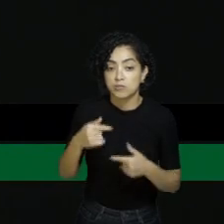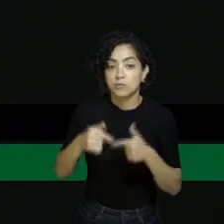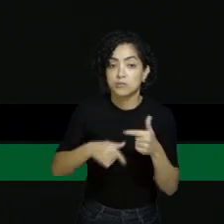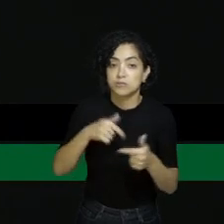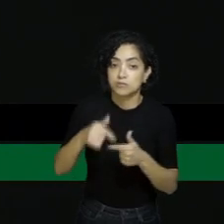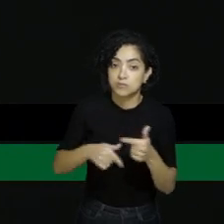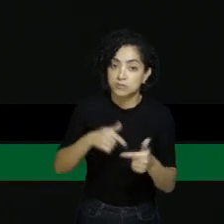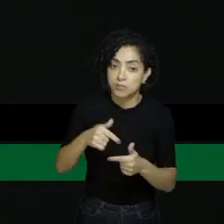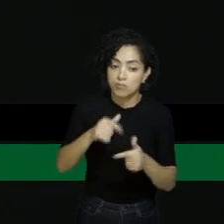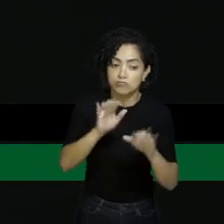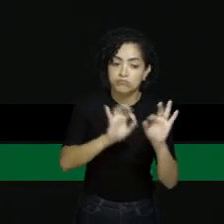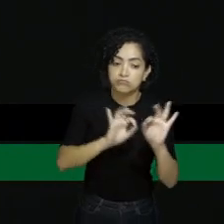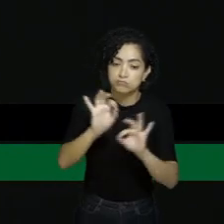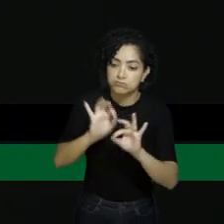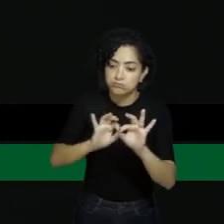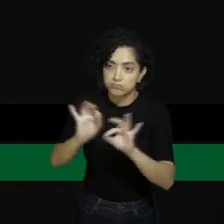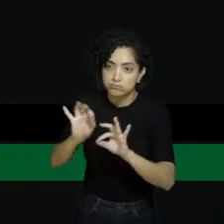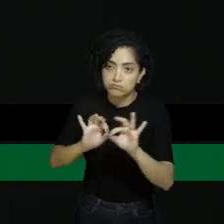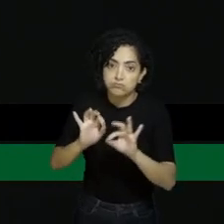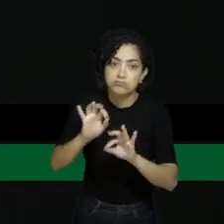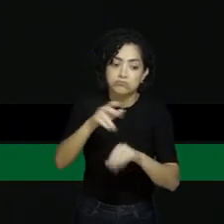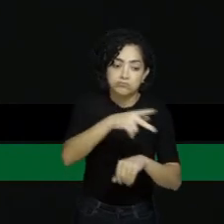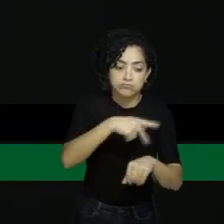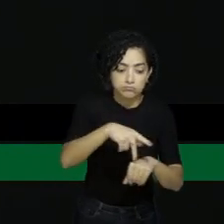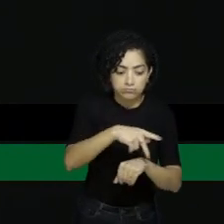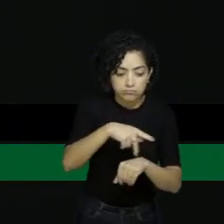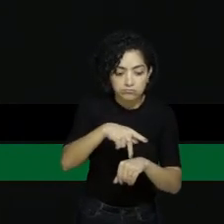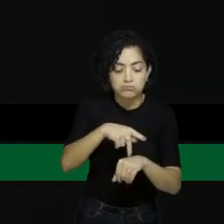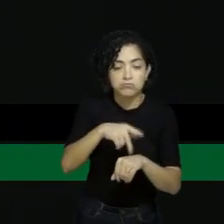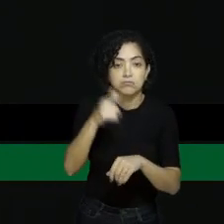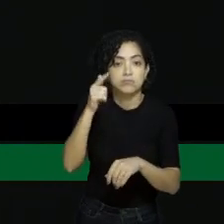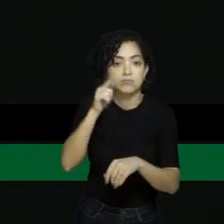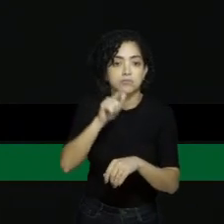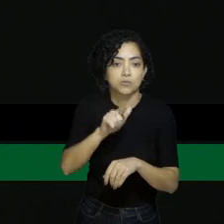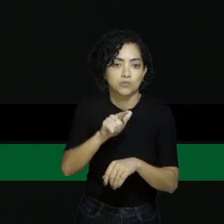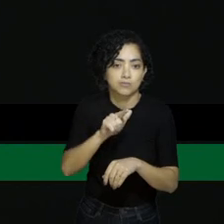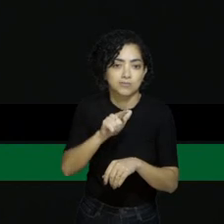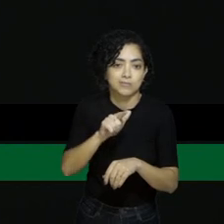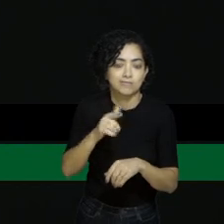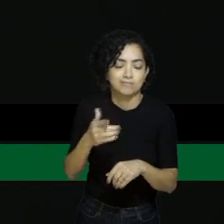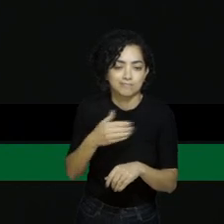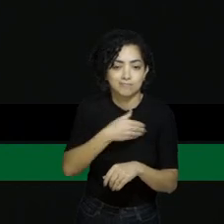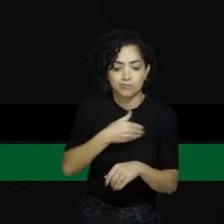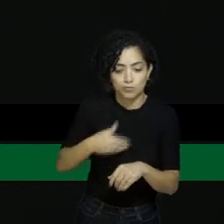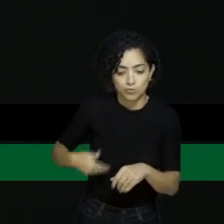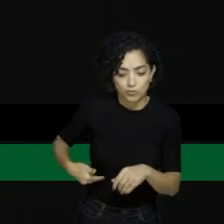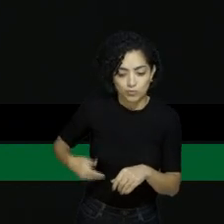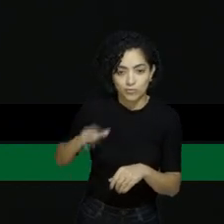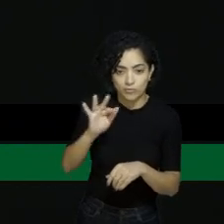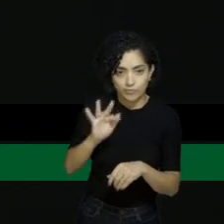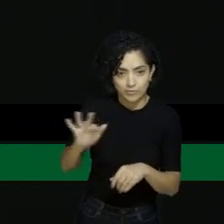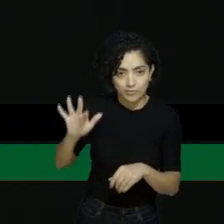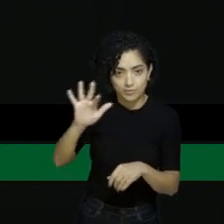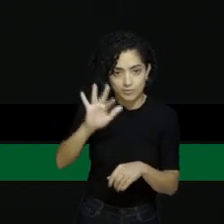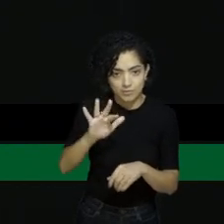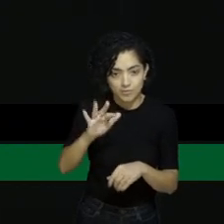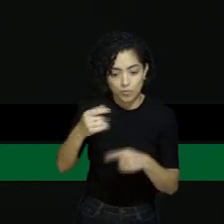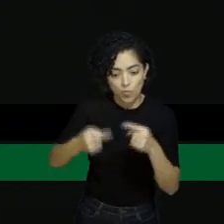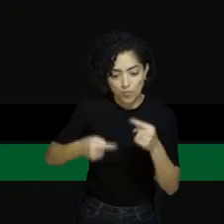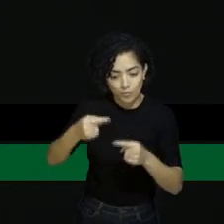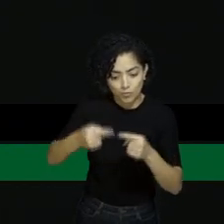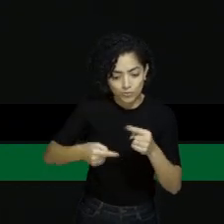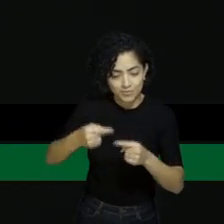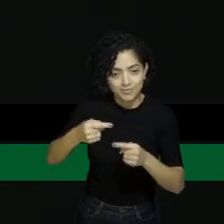com a organização em todo o país, conseguimos fazer com que o governo federal transformasse numa política